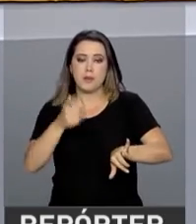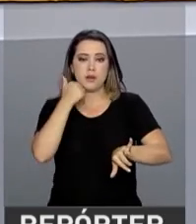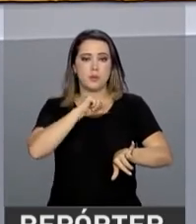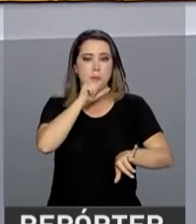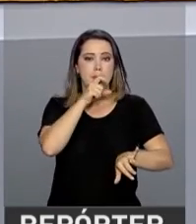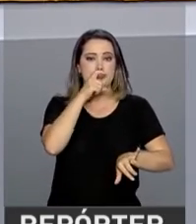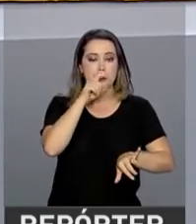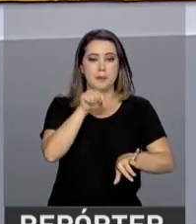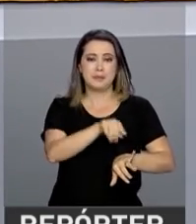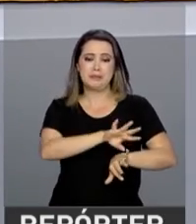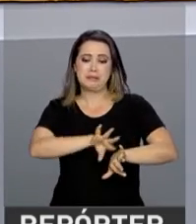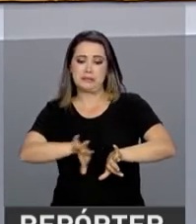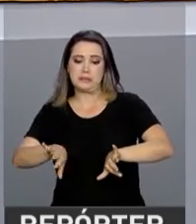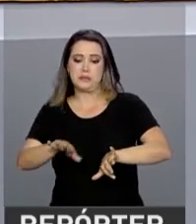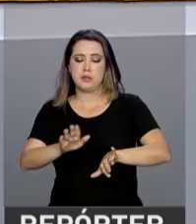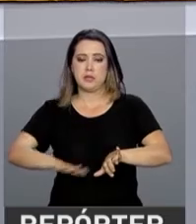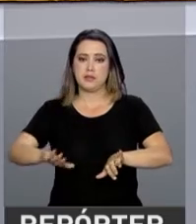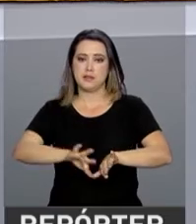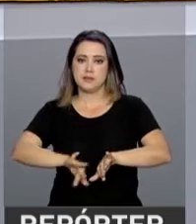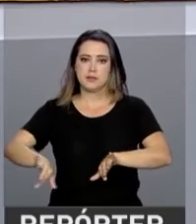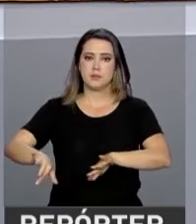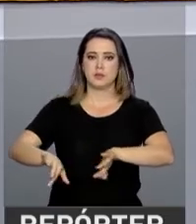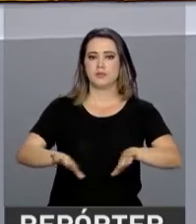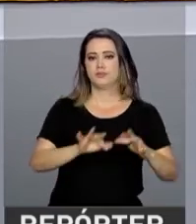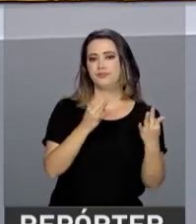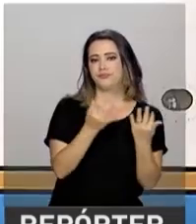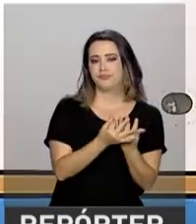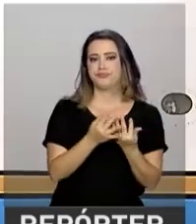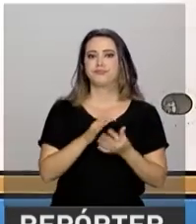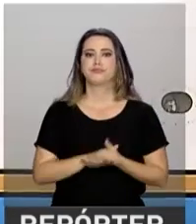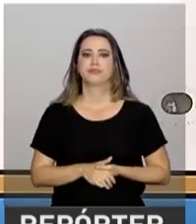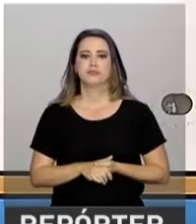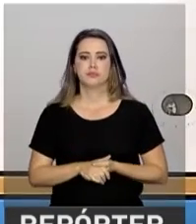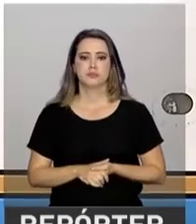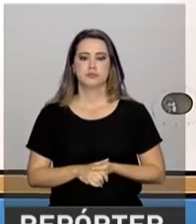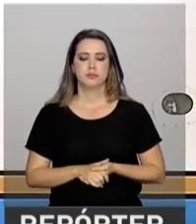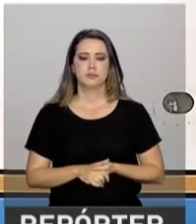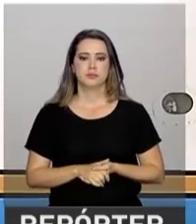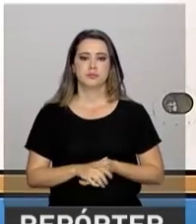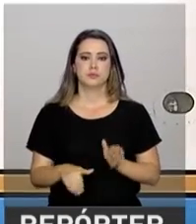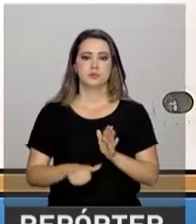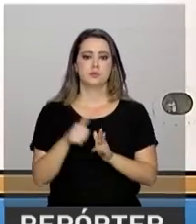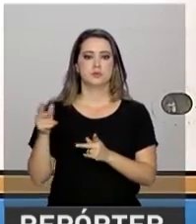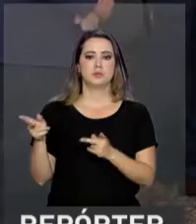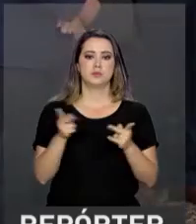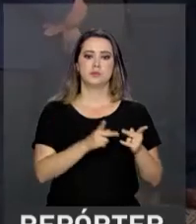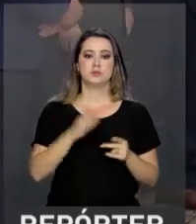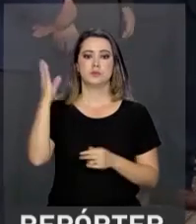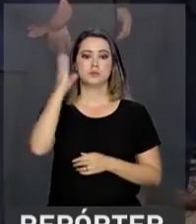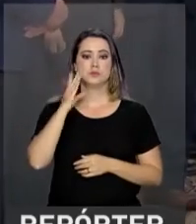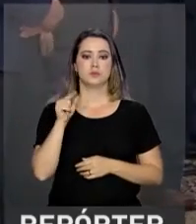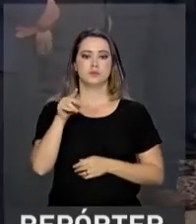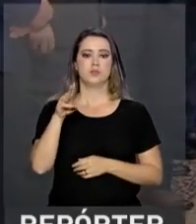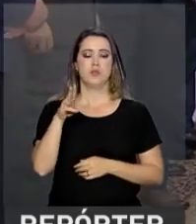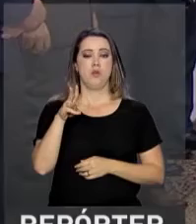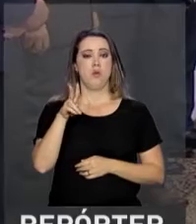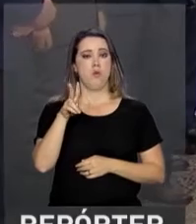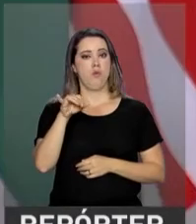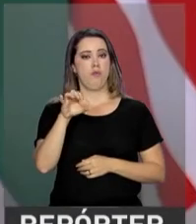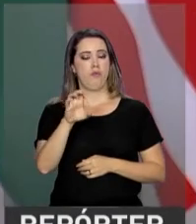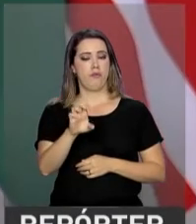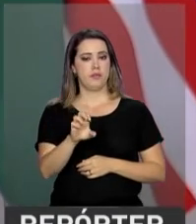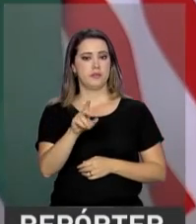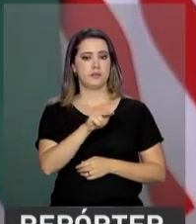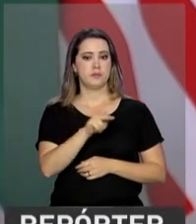pais ao entrarem ilegalmente nos estados unidos na primeira visita ao brasil o vice presidente norte